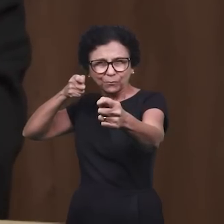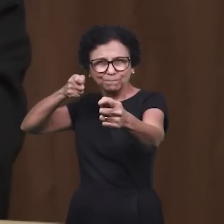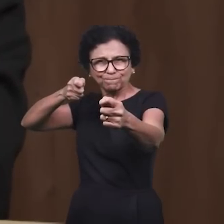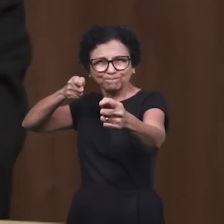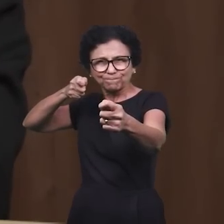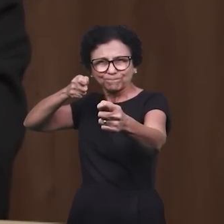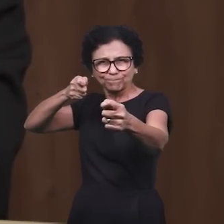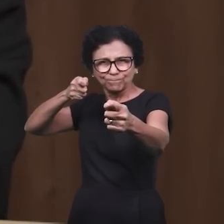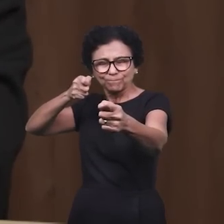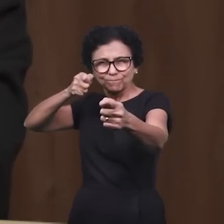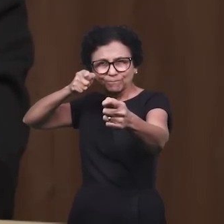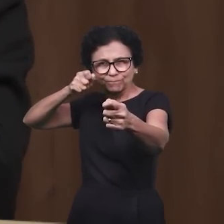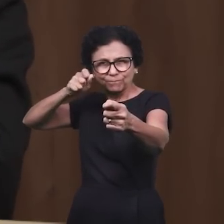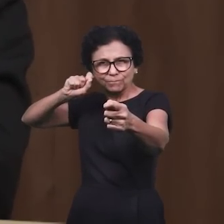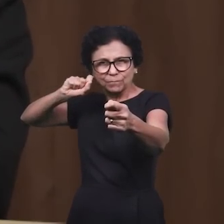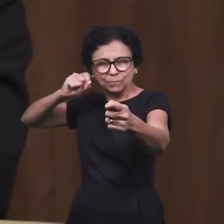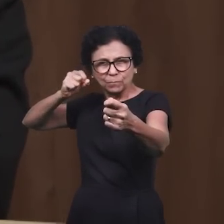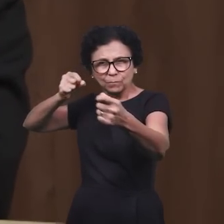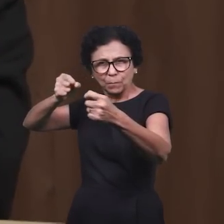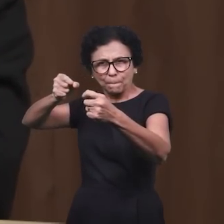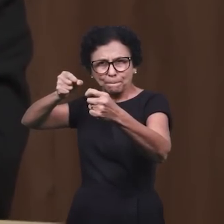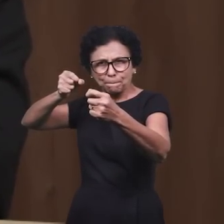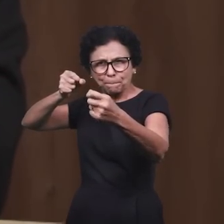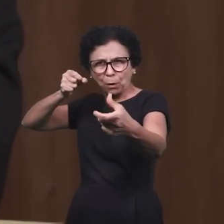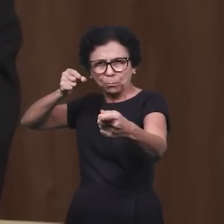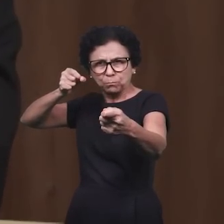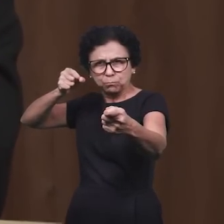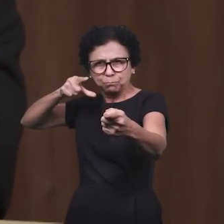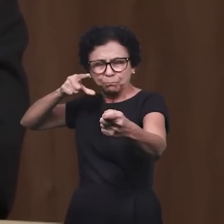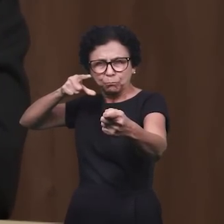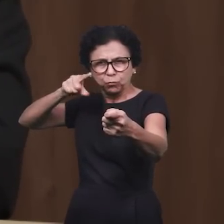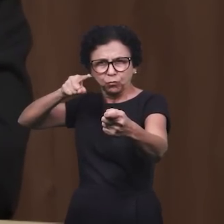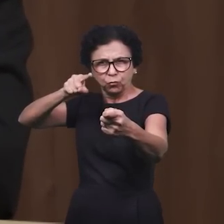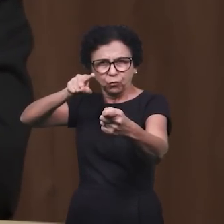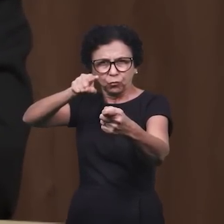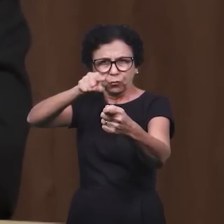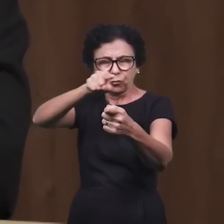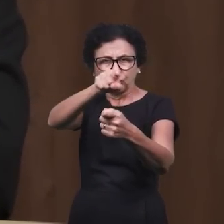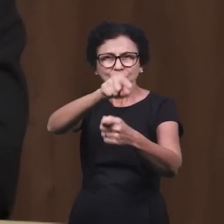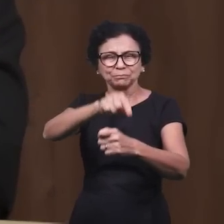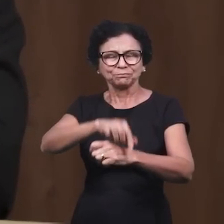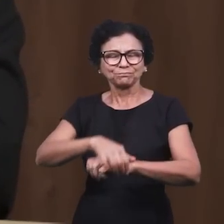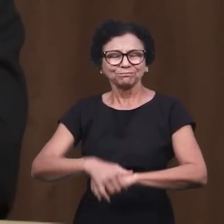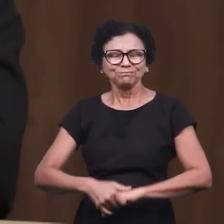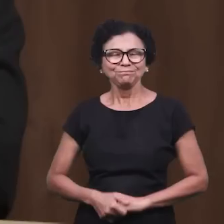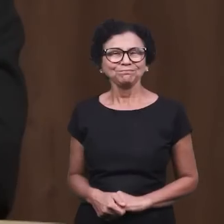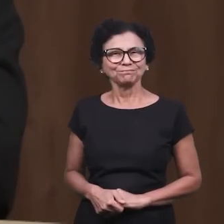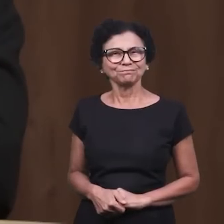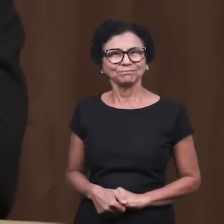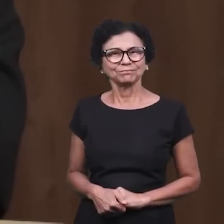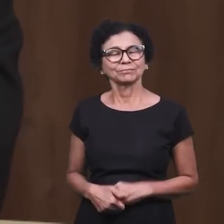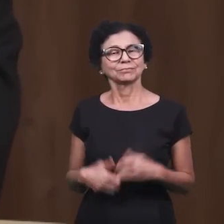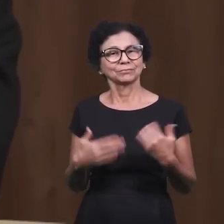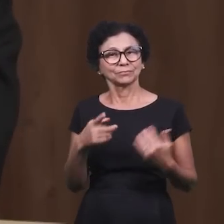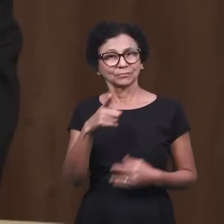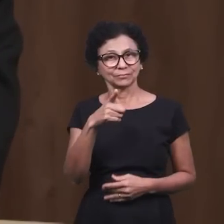importantíssima, equilíbrio. Você quer que os seus filhos alcancem os alvos da vida